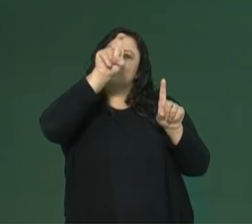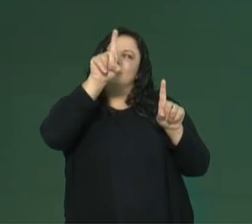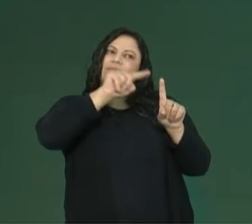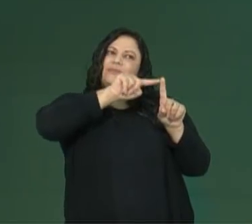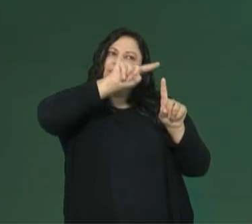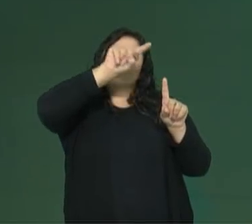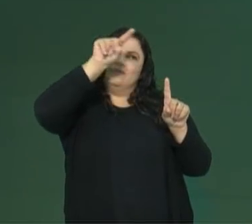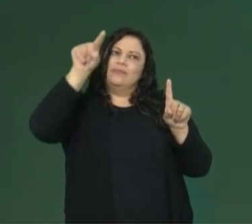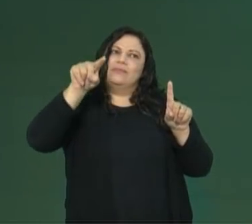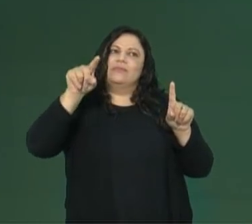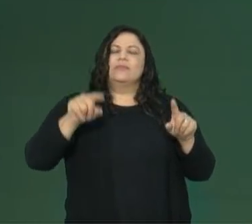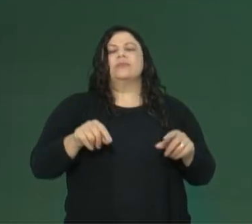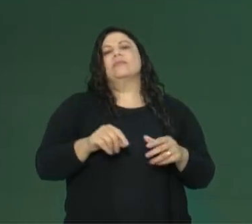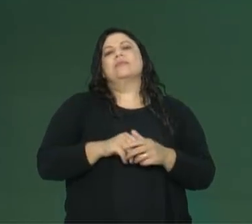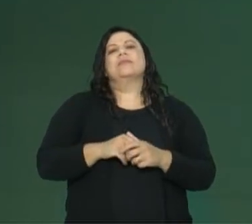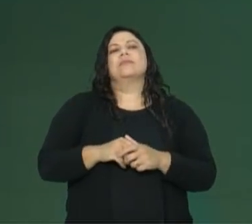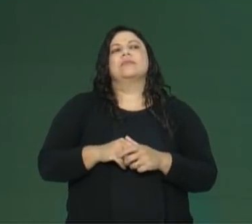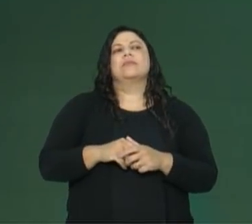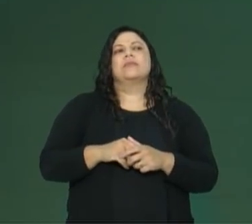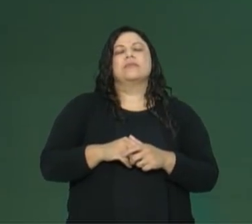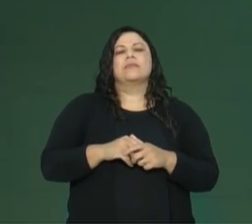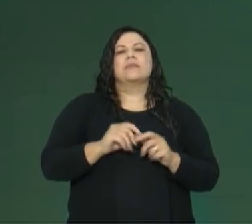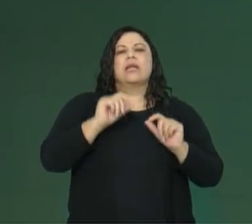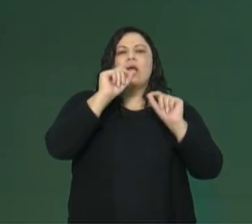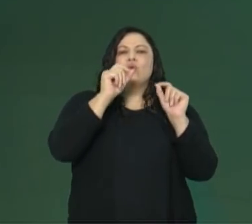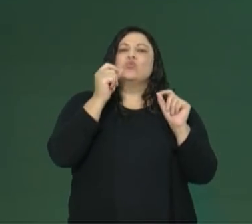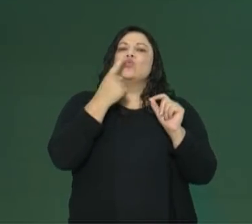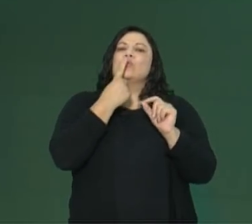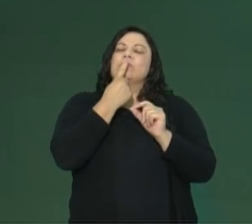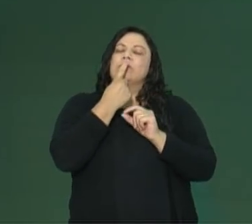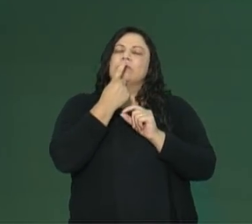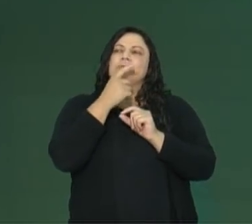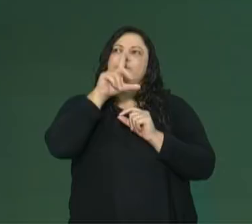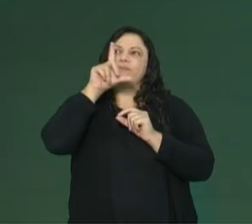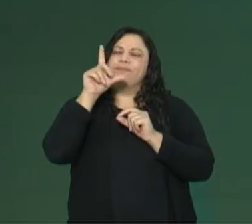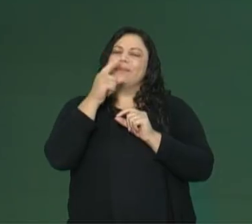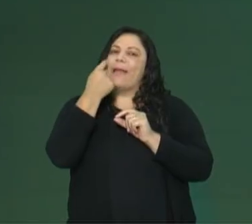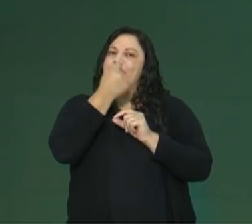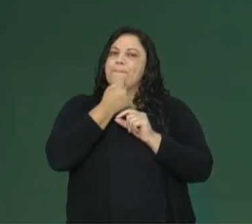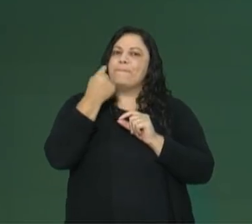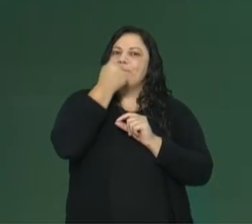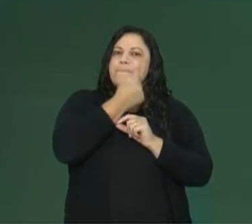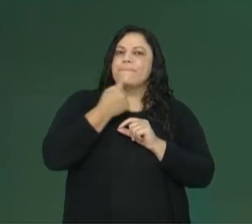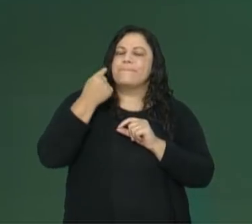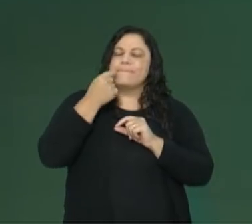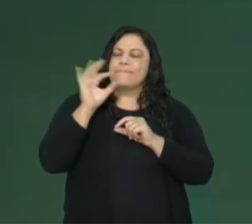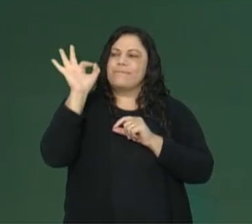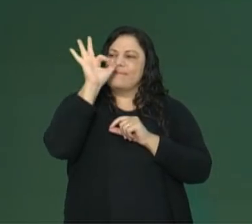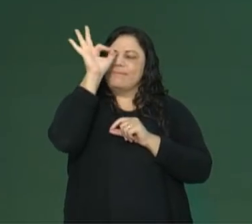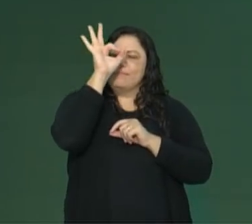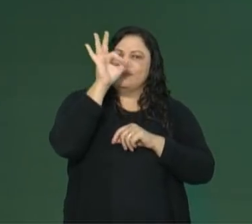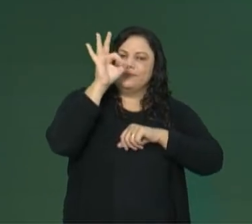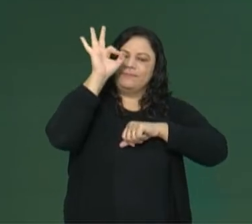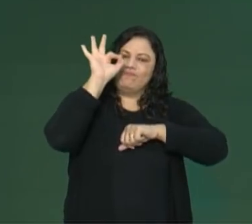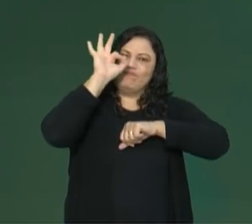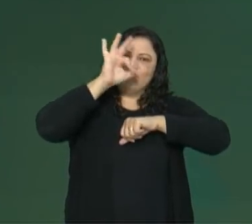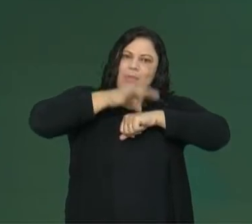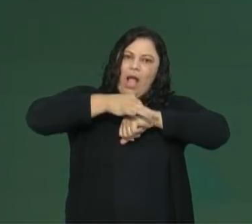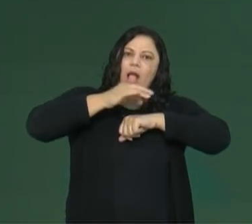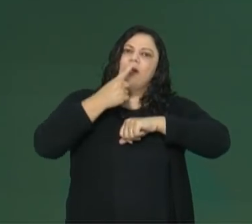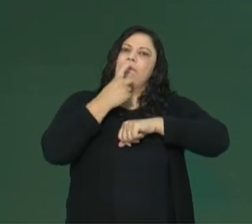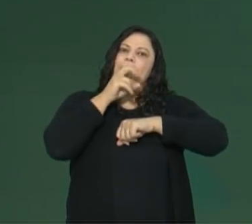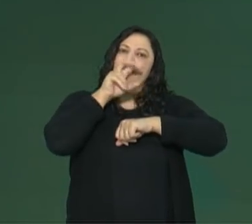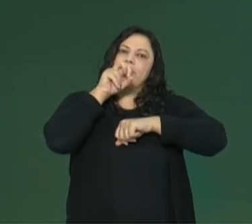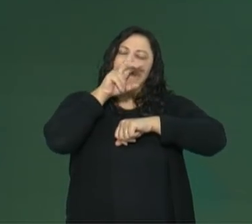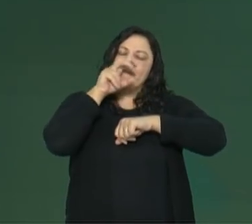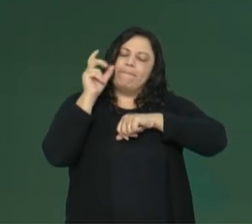dentro do aparelho bucal do mosquito. Ele vai injetar em você quando ele for te morder, injetando vermes